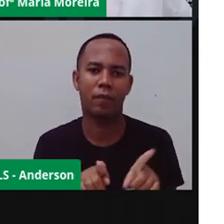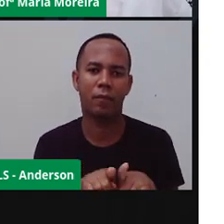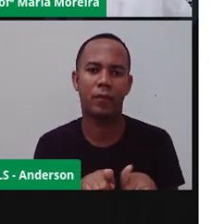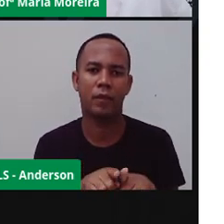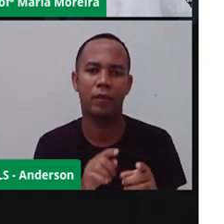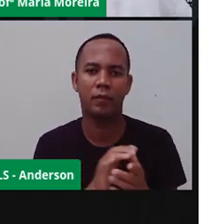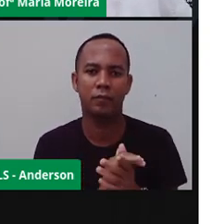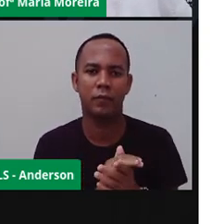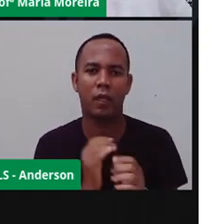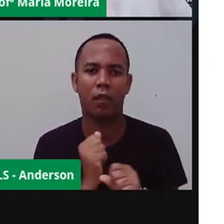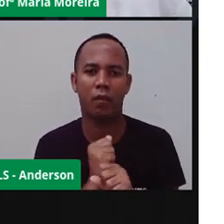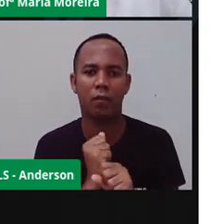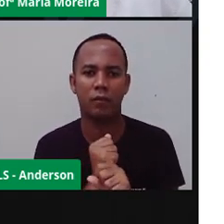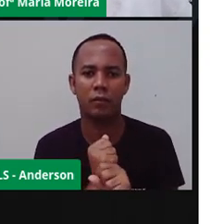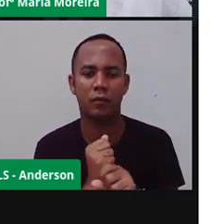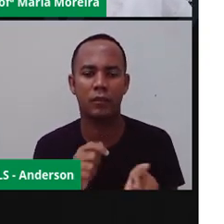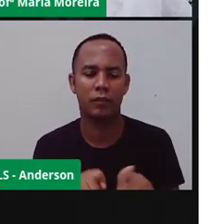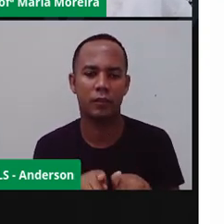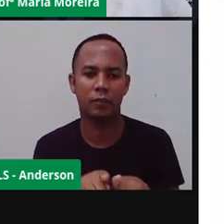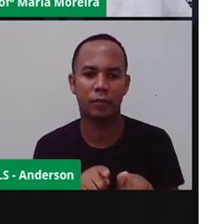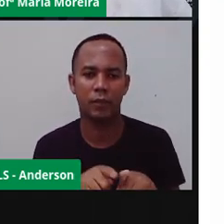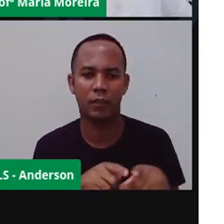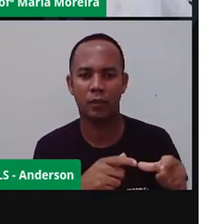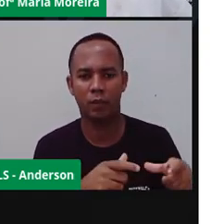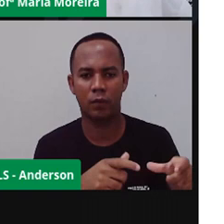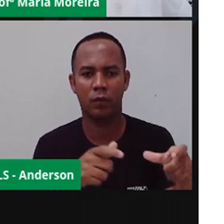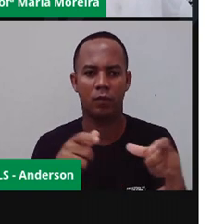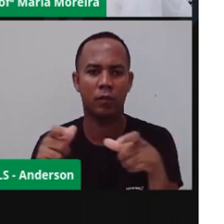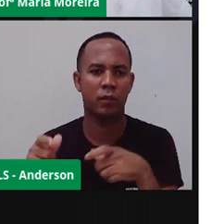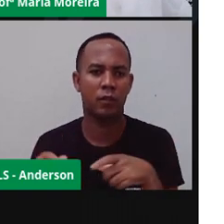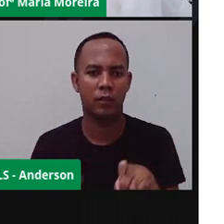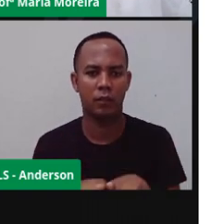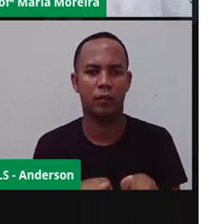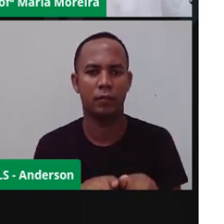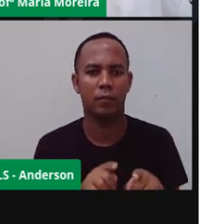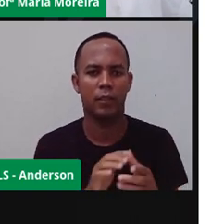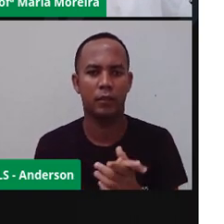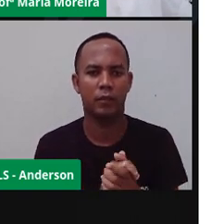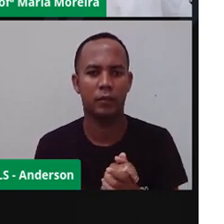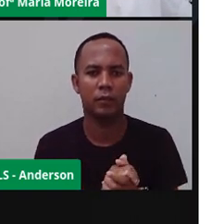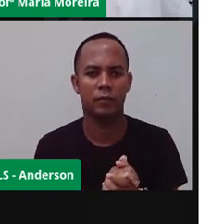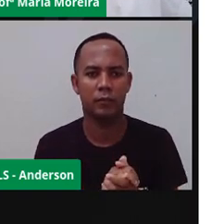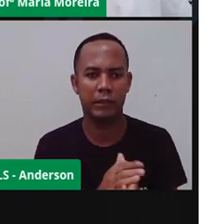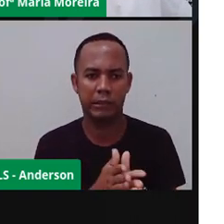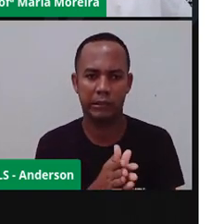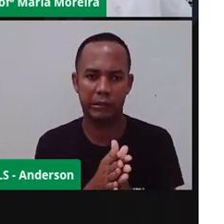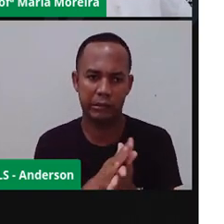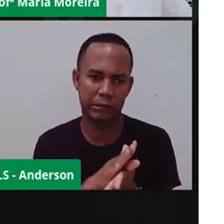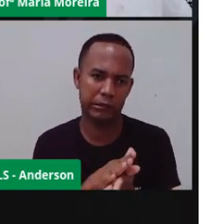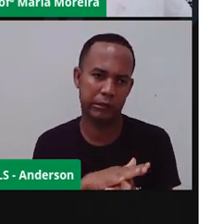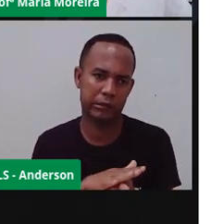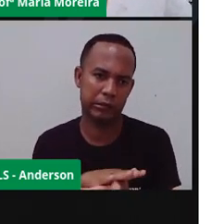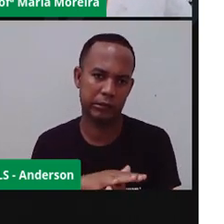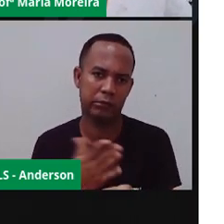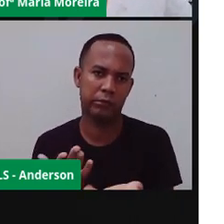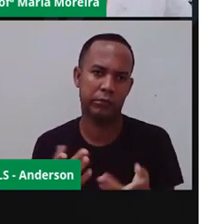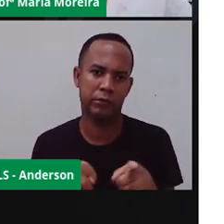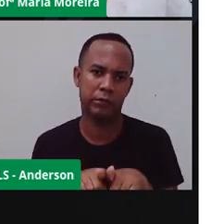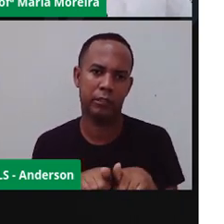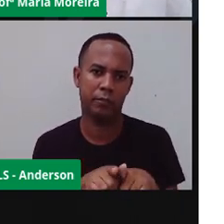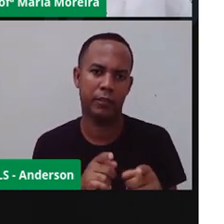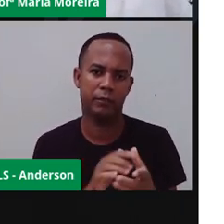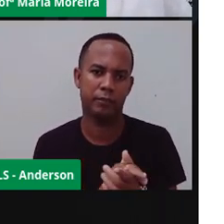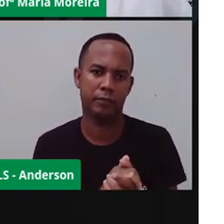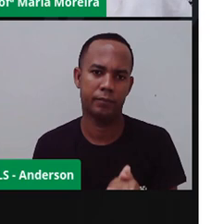aqui está se construindo, né? Um espaço público ou privado, e aqui está se destruindo também um espaço público